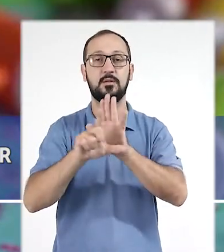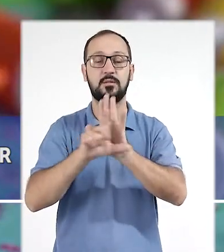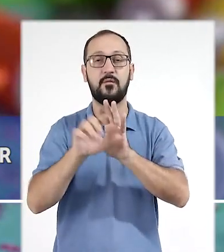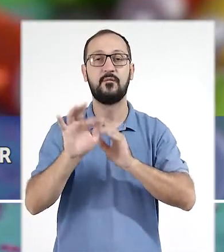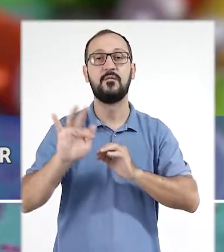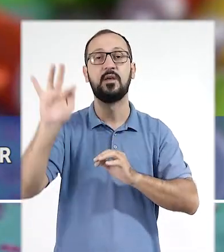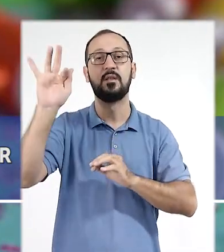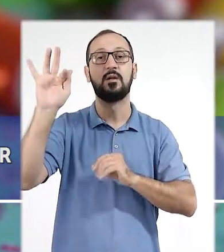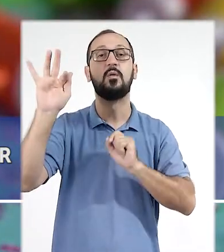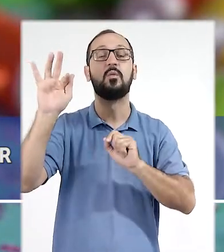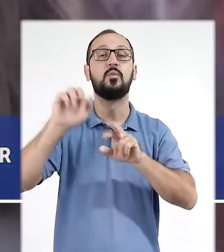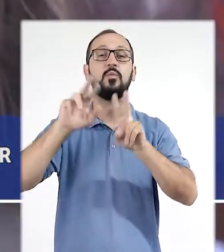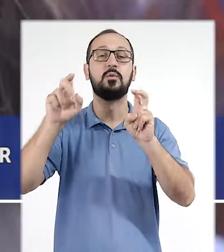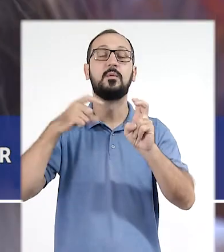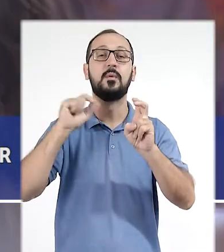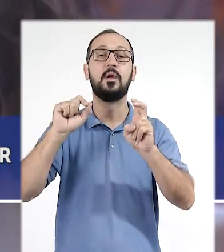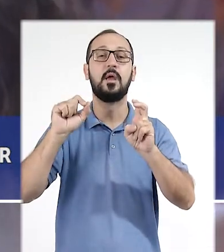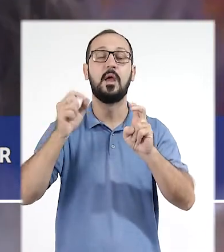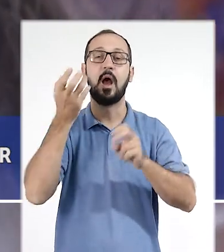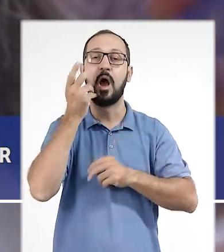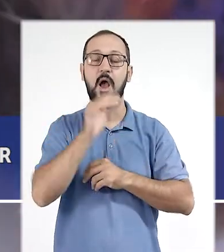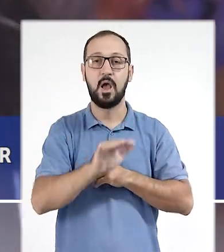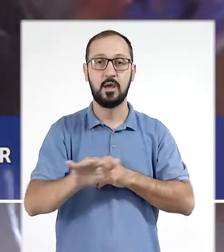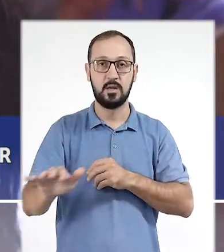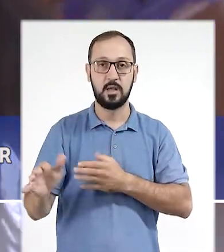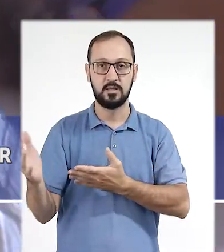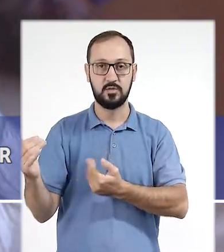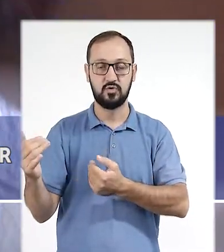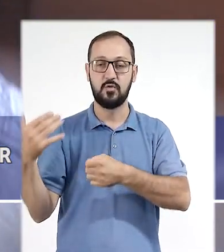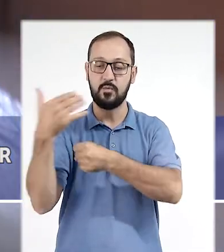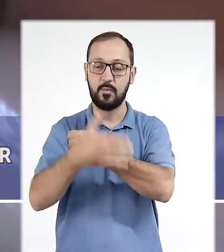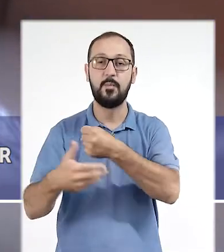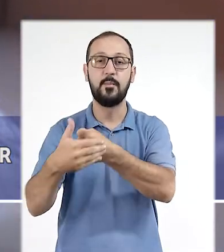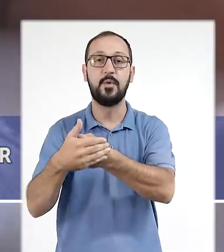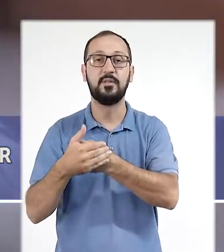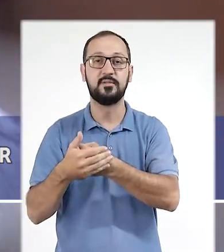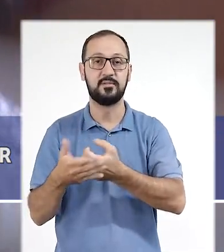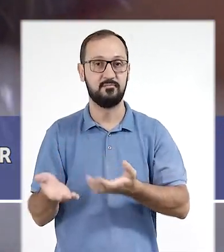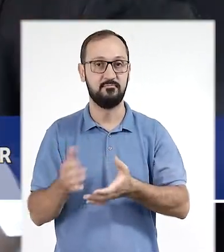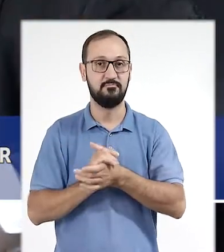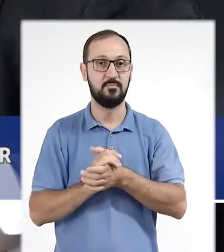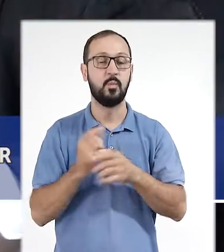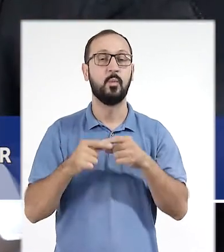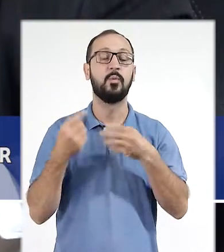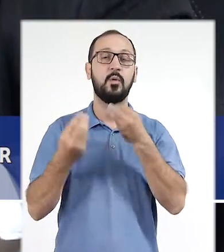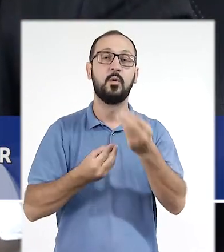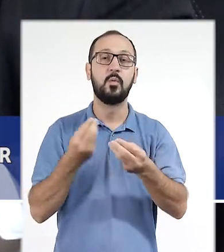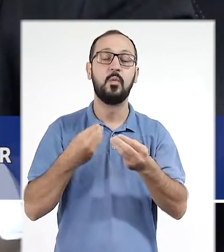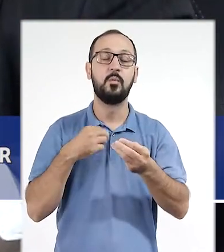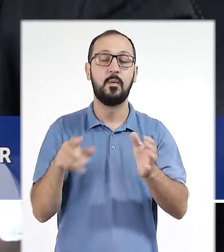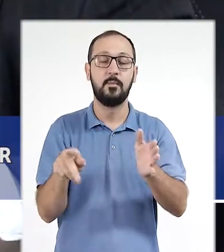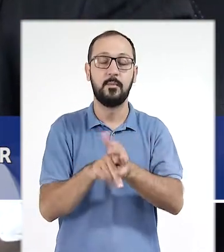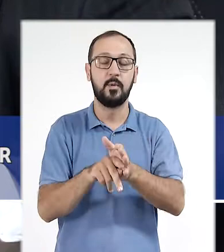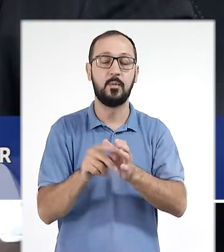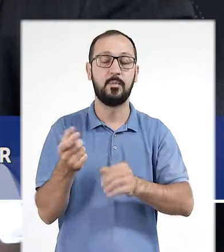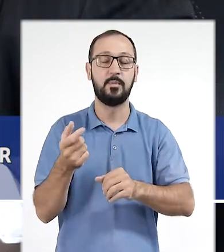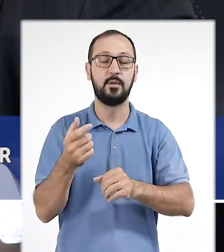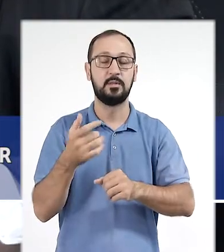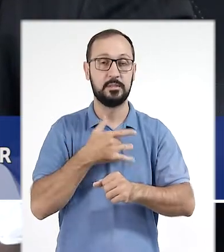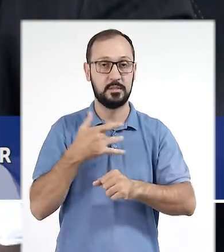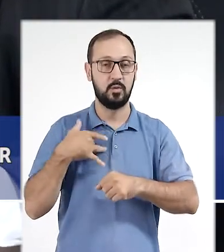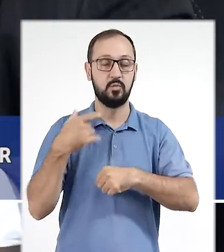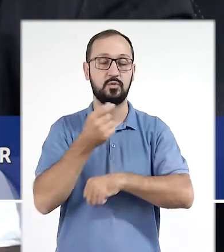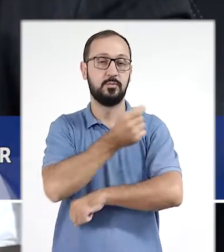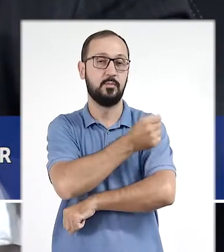à legislação federal sobre proteção à criança e ao adolescente, para que as unidades de